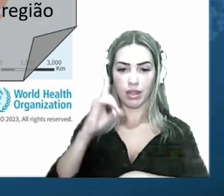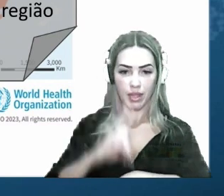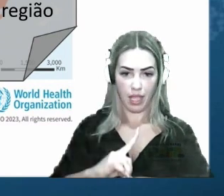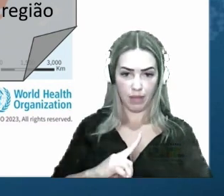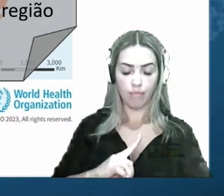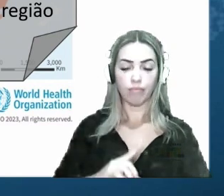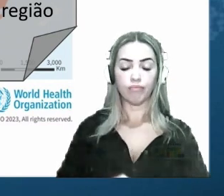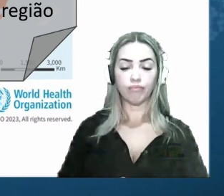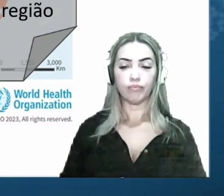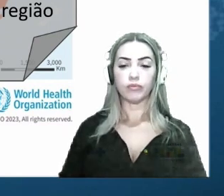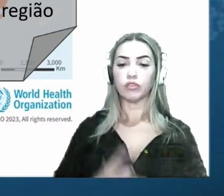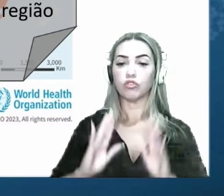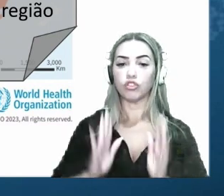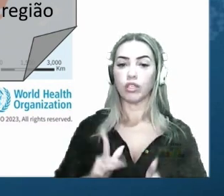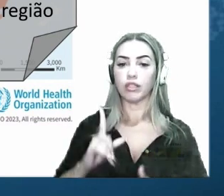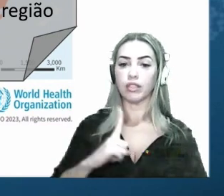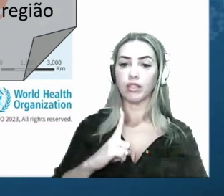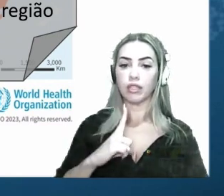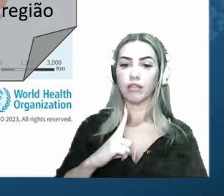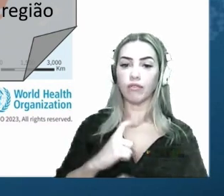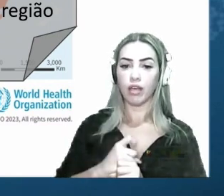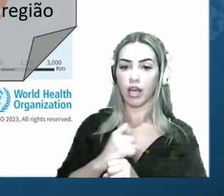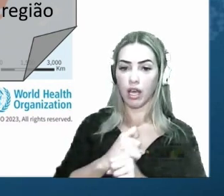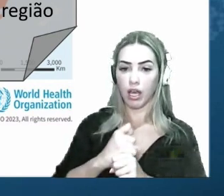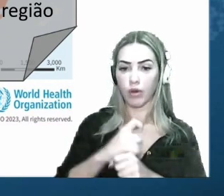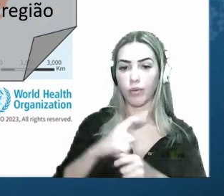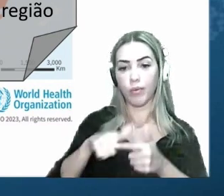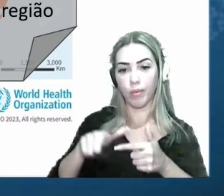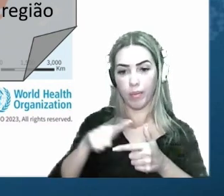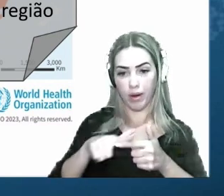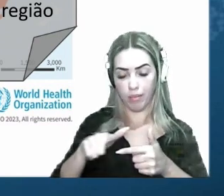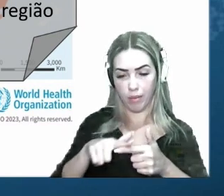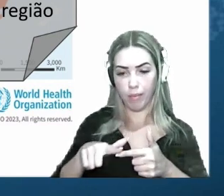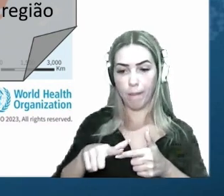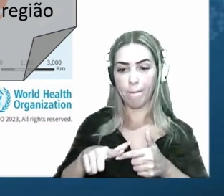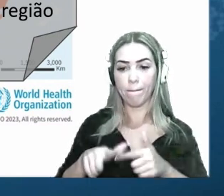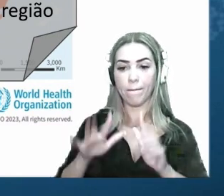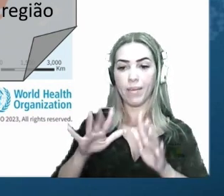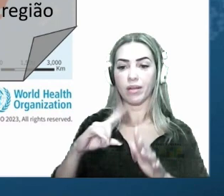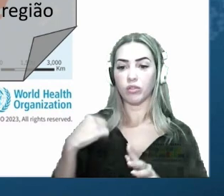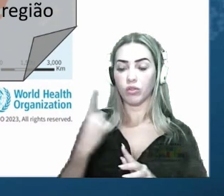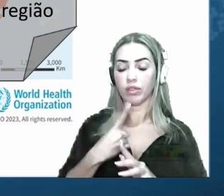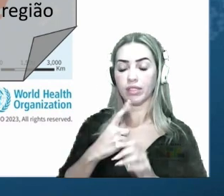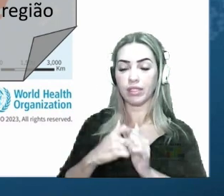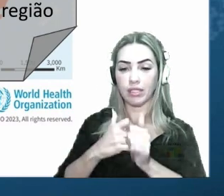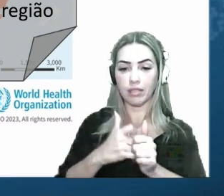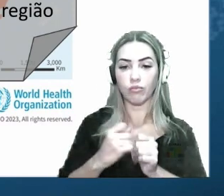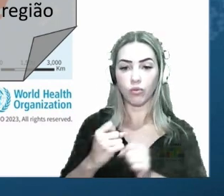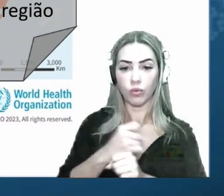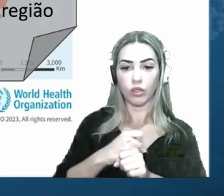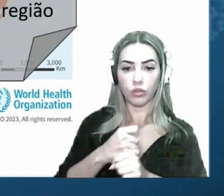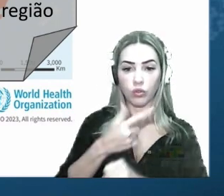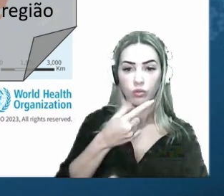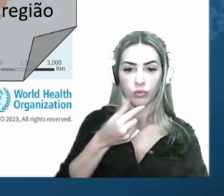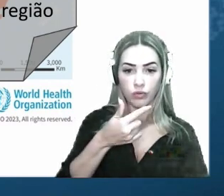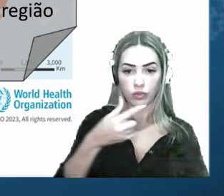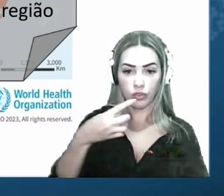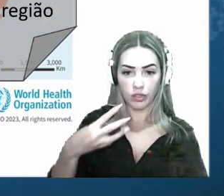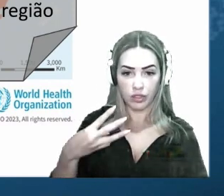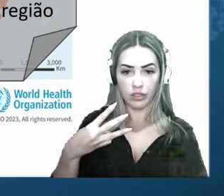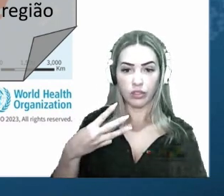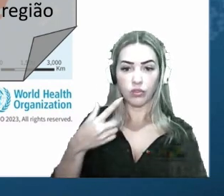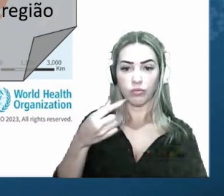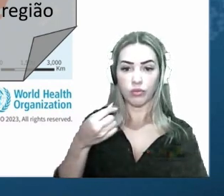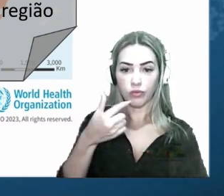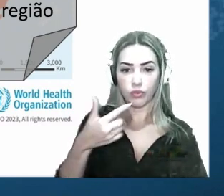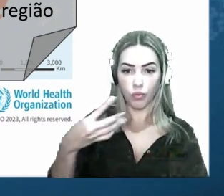Já foi um ano problemático, e nós seguimos o ano de 2023 também com o ano de 2024 com outro ano pior